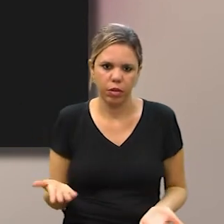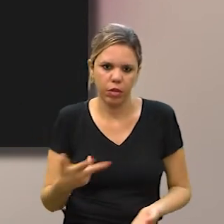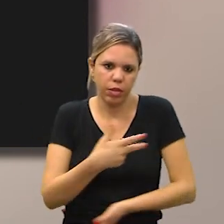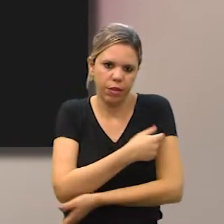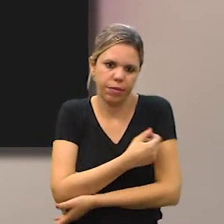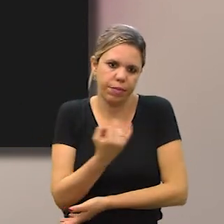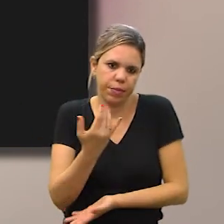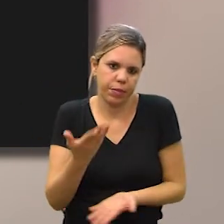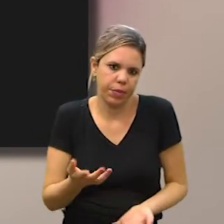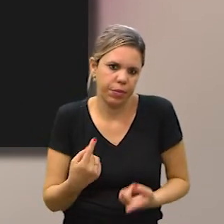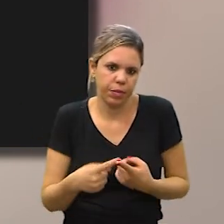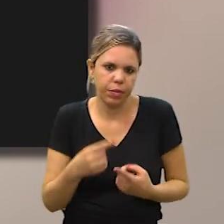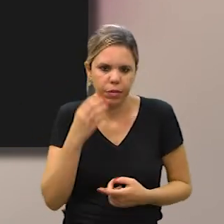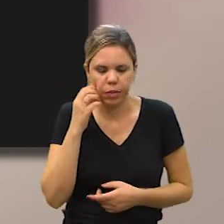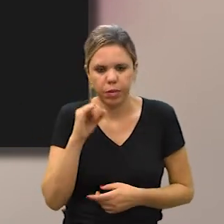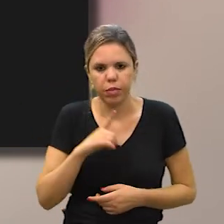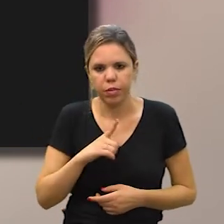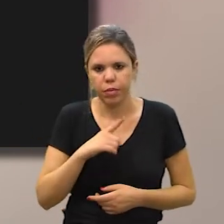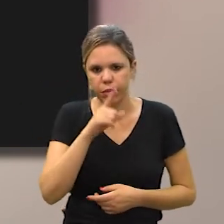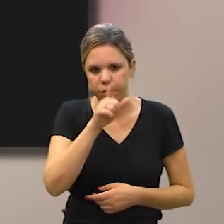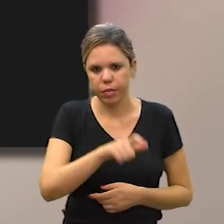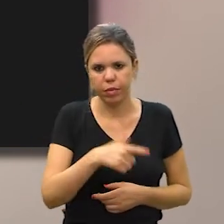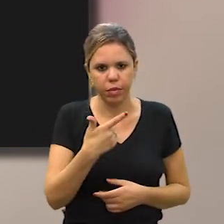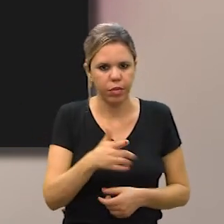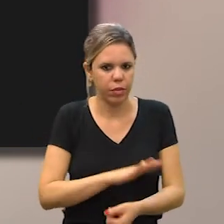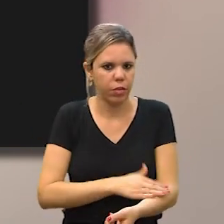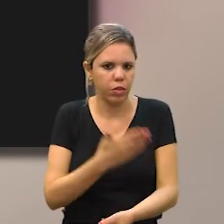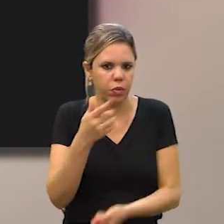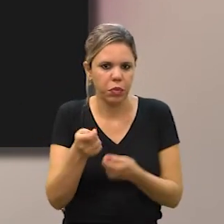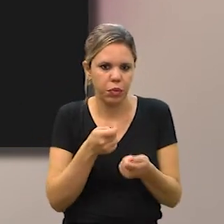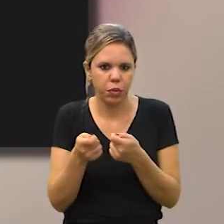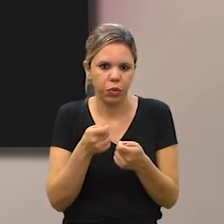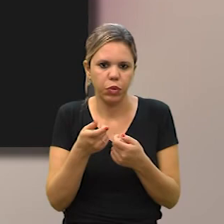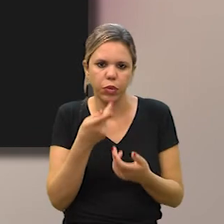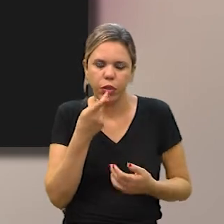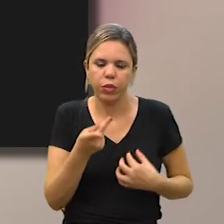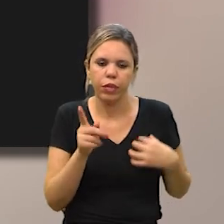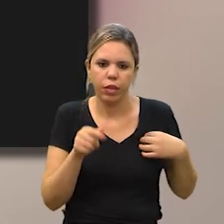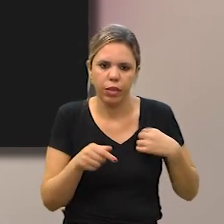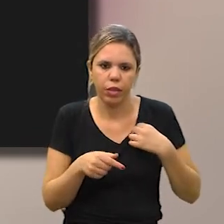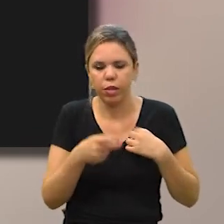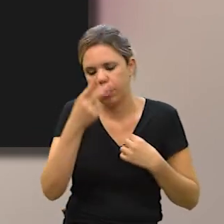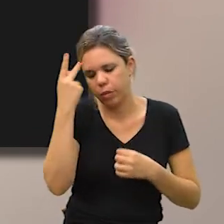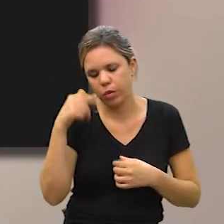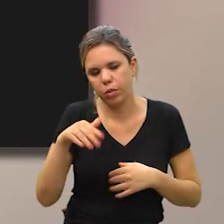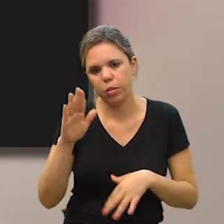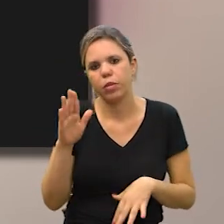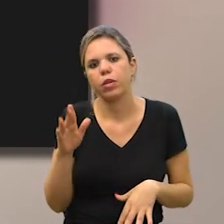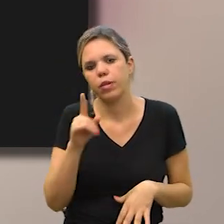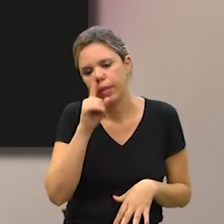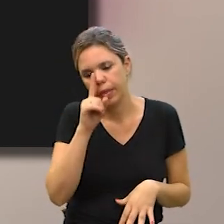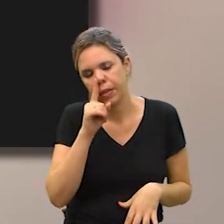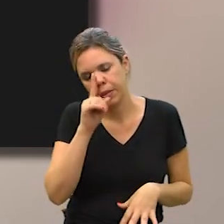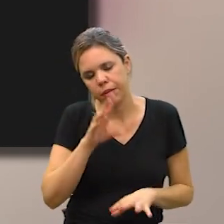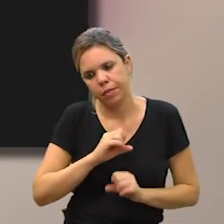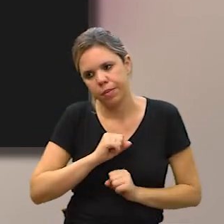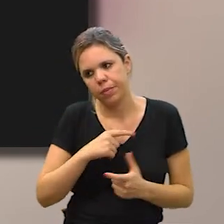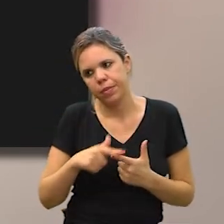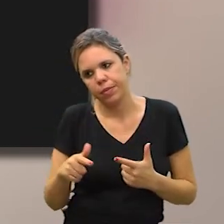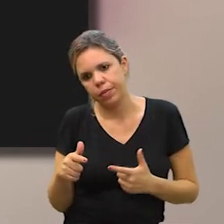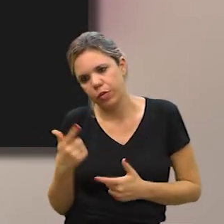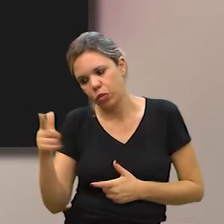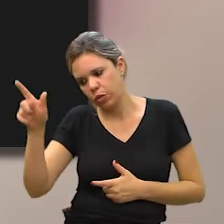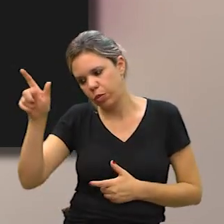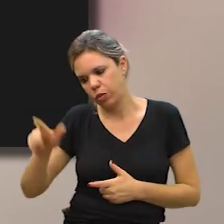importante tomar vacina porque ainda pessoa não tá com a pressão controlada como eu falei ela é uma pessoa de mais risco inclusive